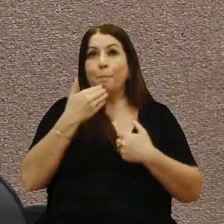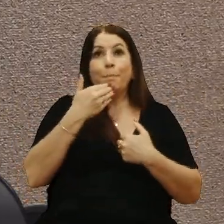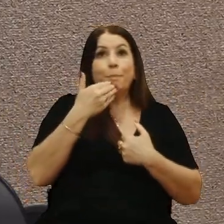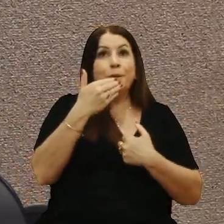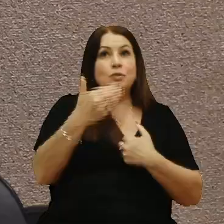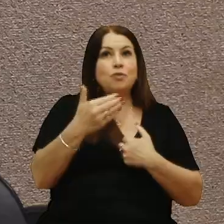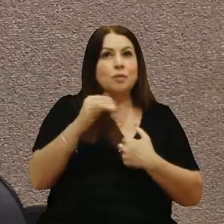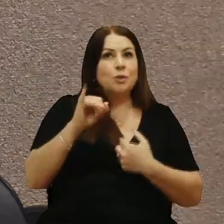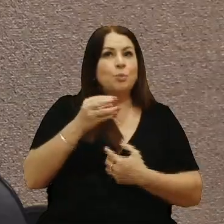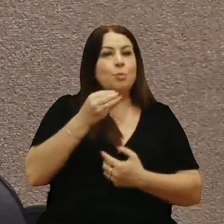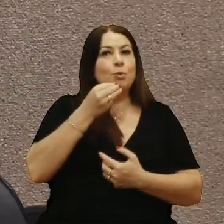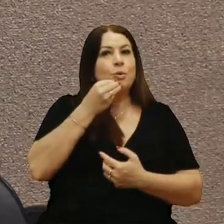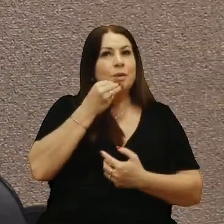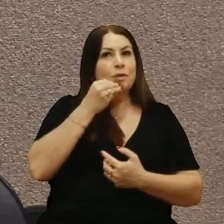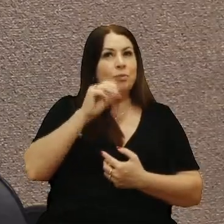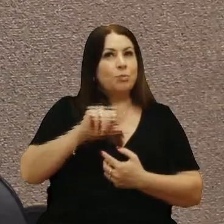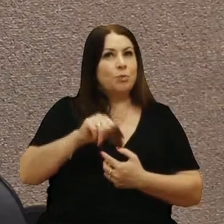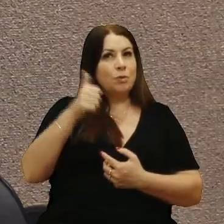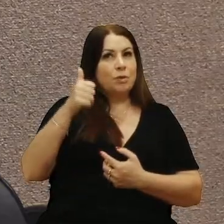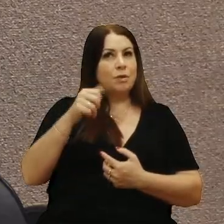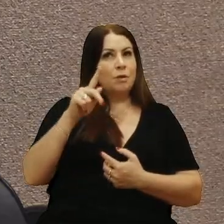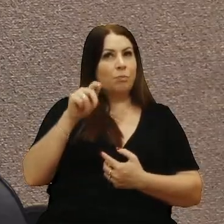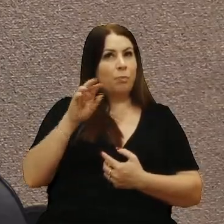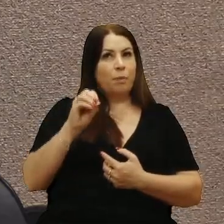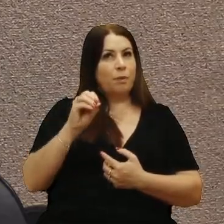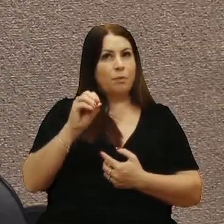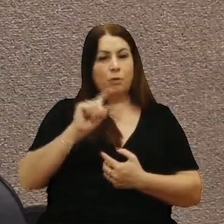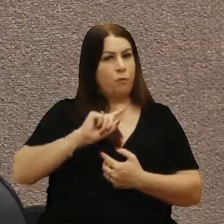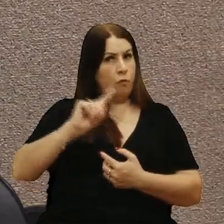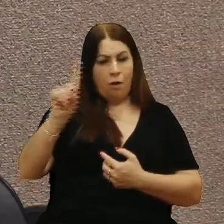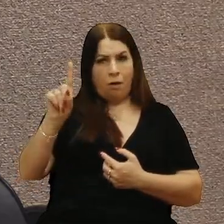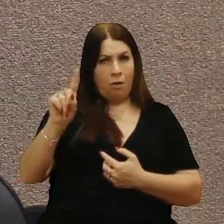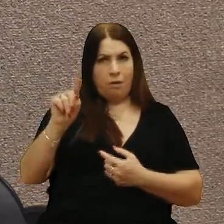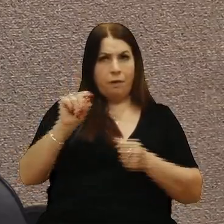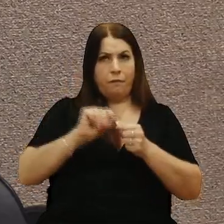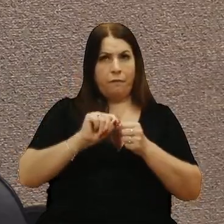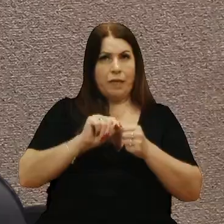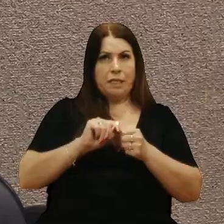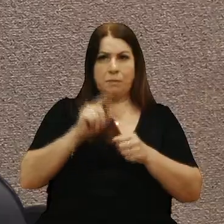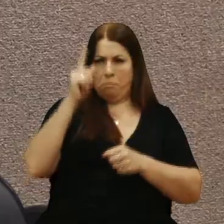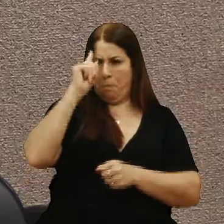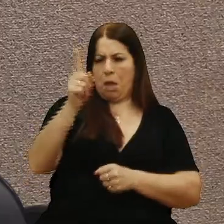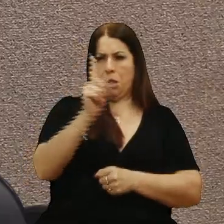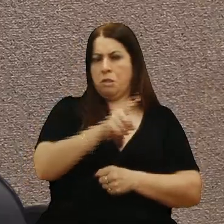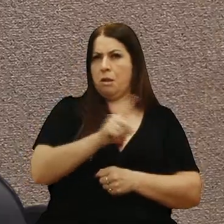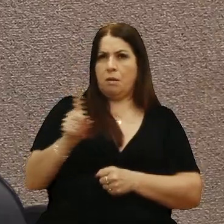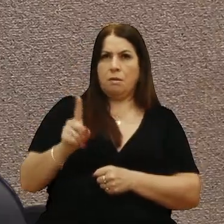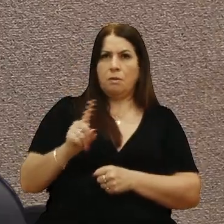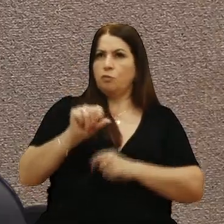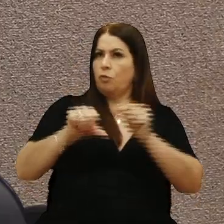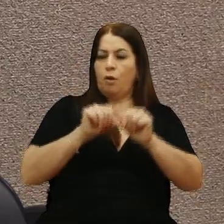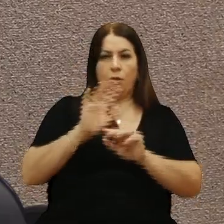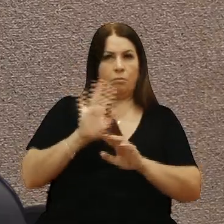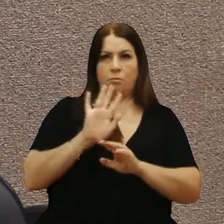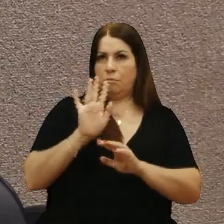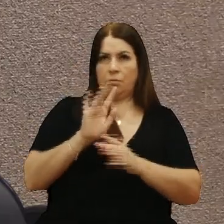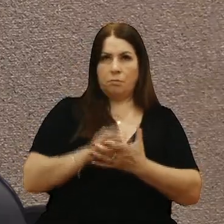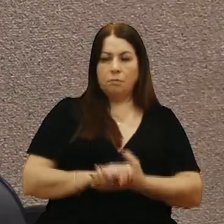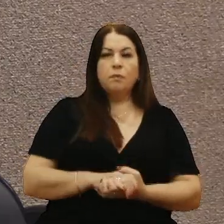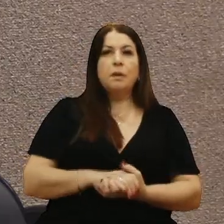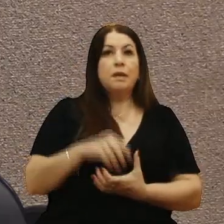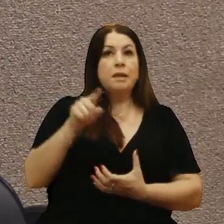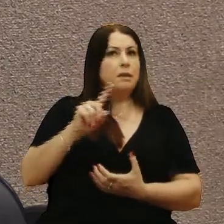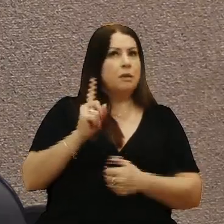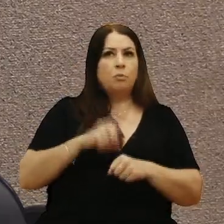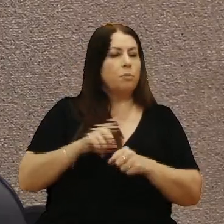uma oportunidade de melhoria para o senhor Paulo Salcin. Eu não fui lá e fiz uma determinação de alteração. Não, em